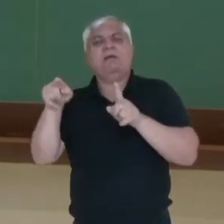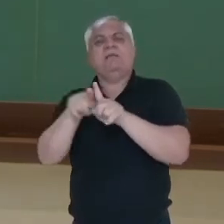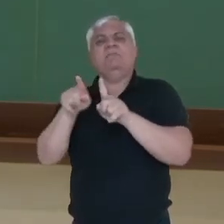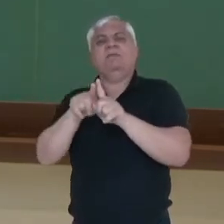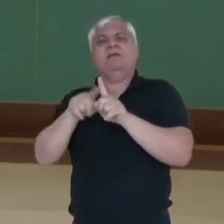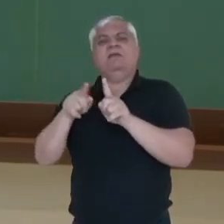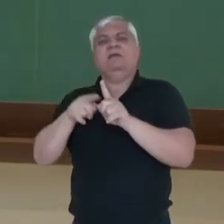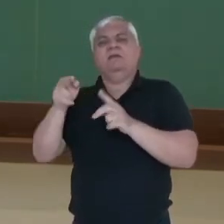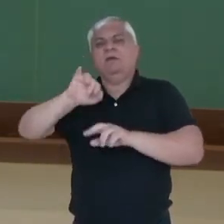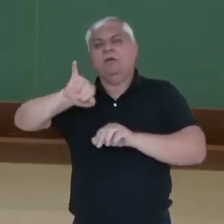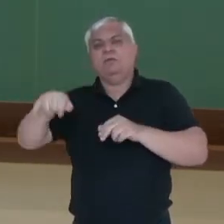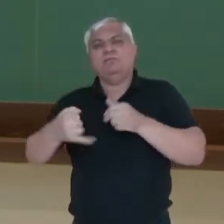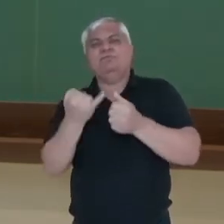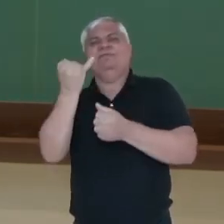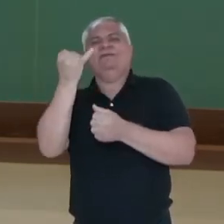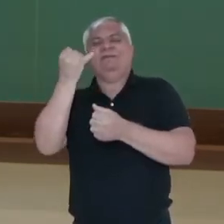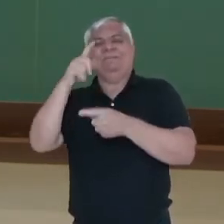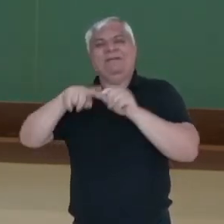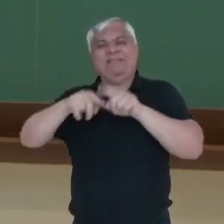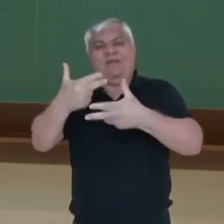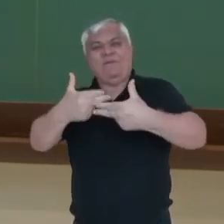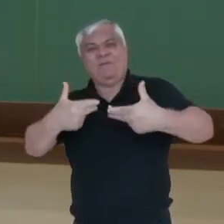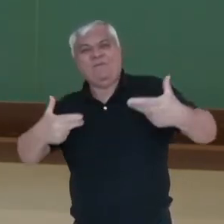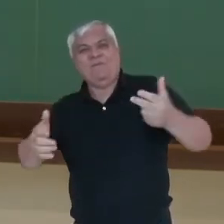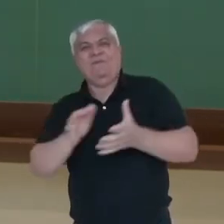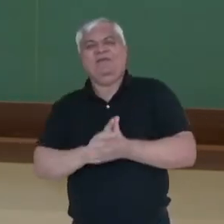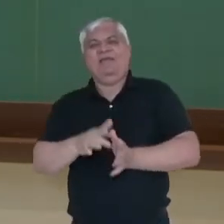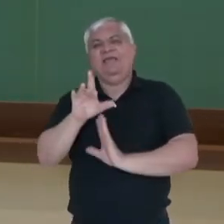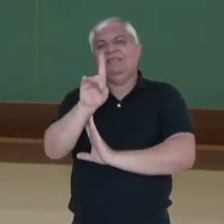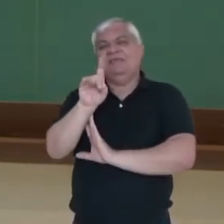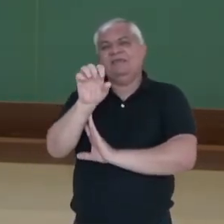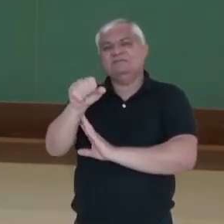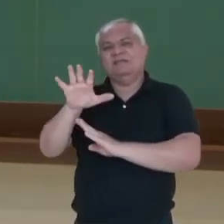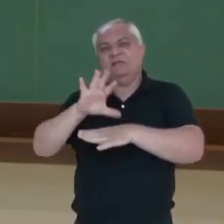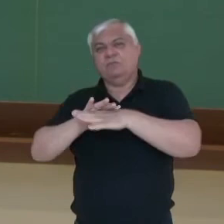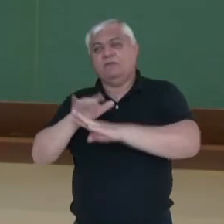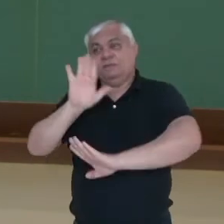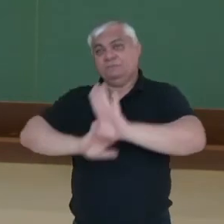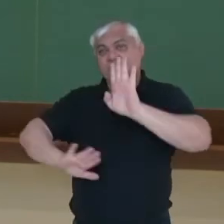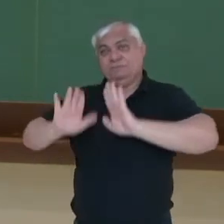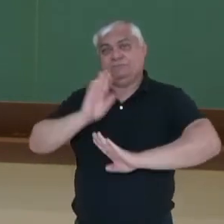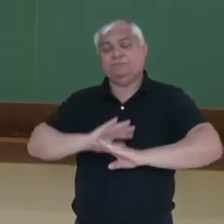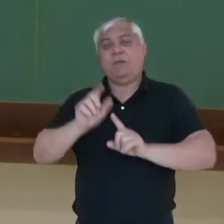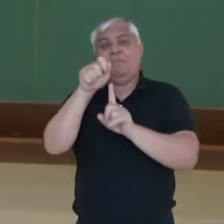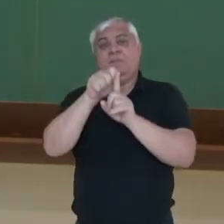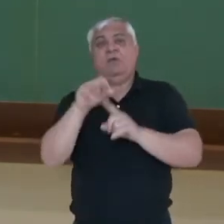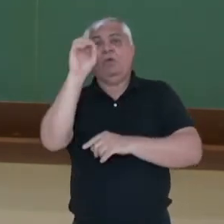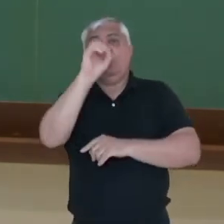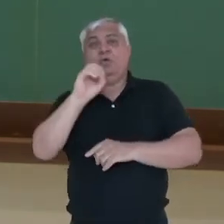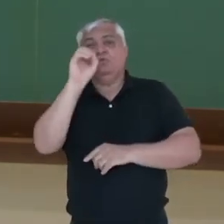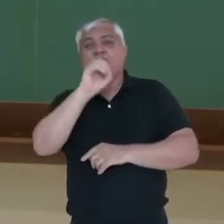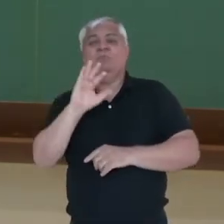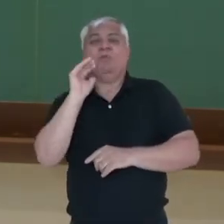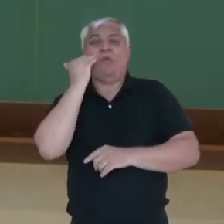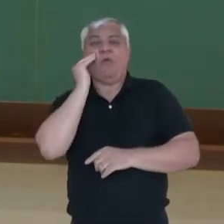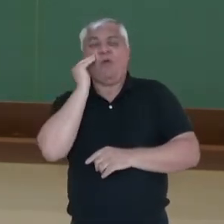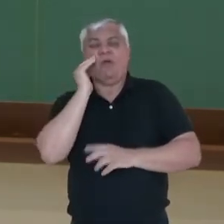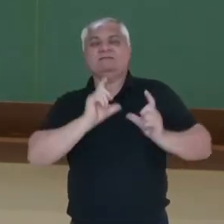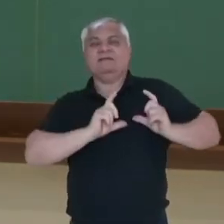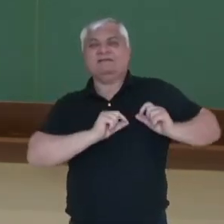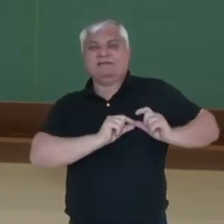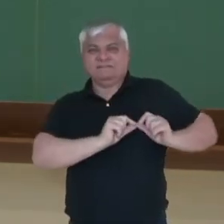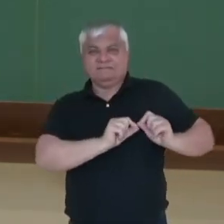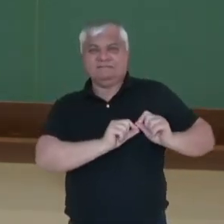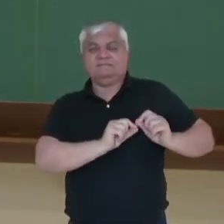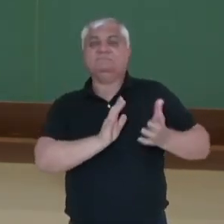reciclagem, empatia, prevenção de IST, sexualidade e Outubro Rosa, que é a prevenção ao câncer, né?